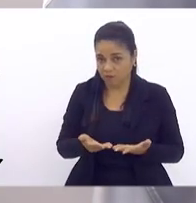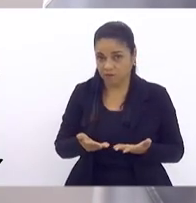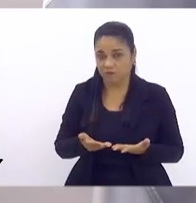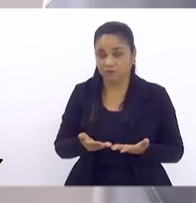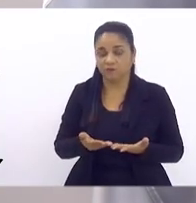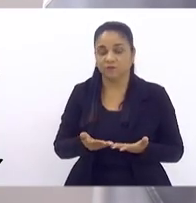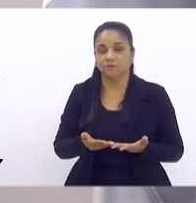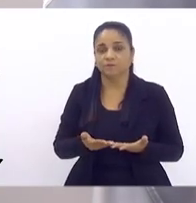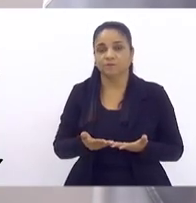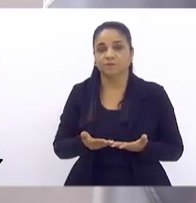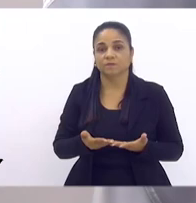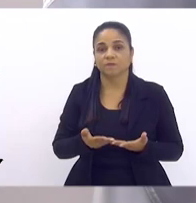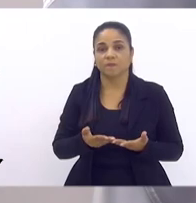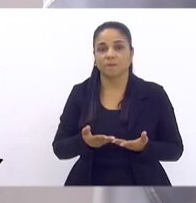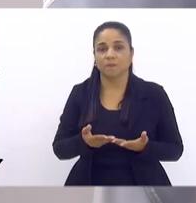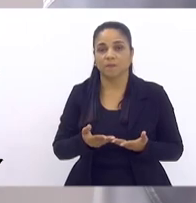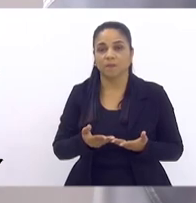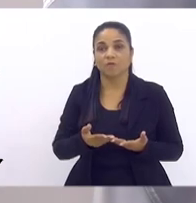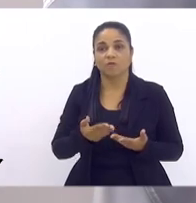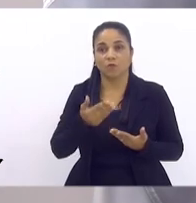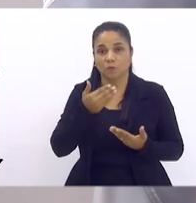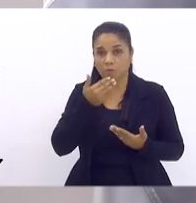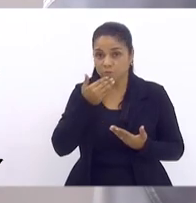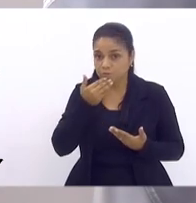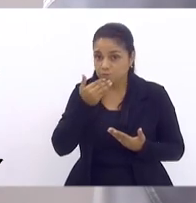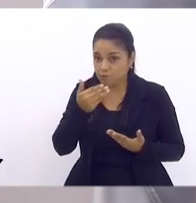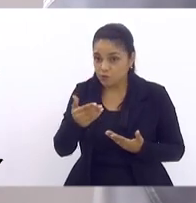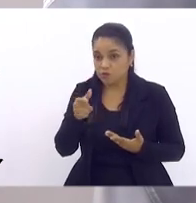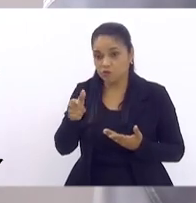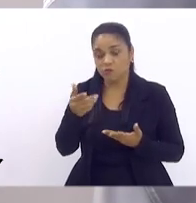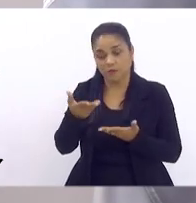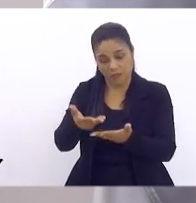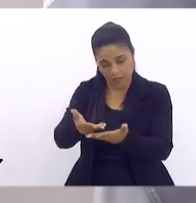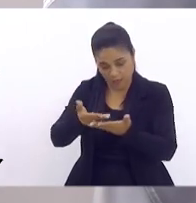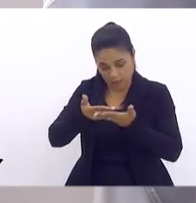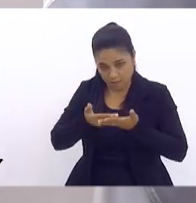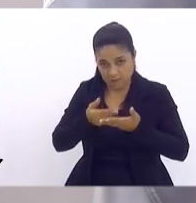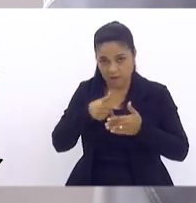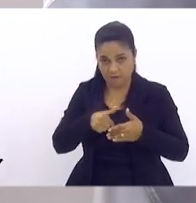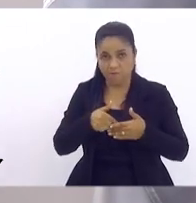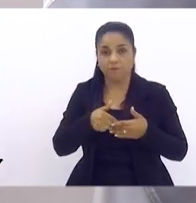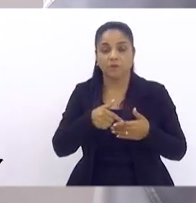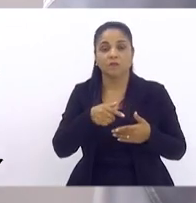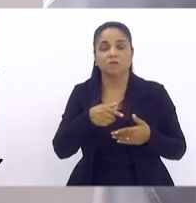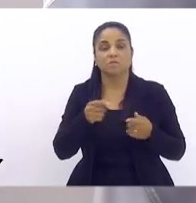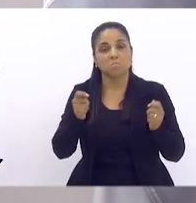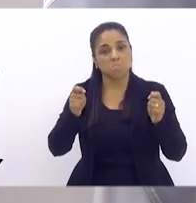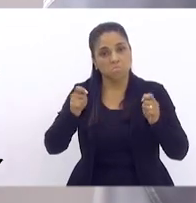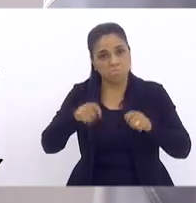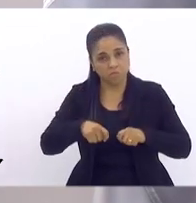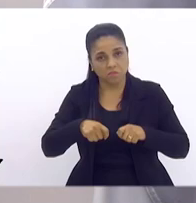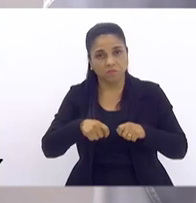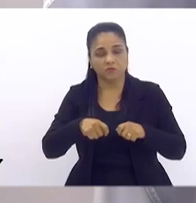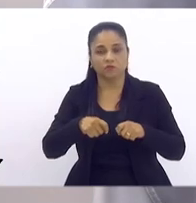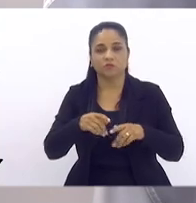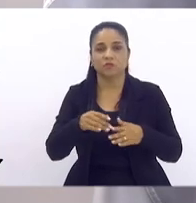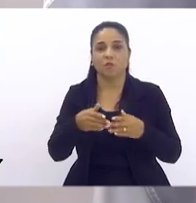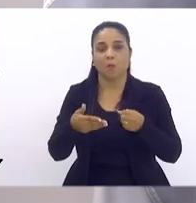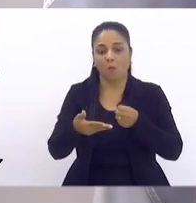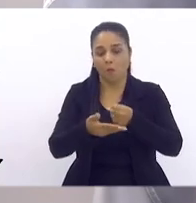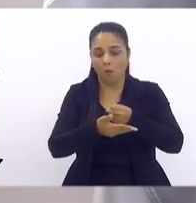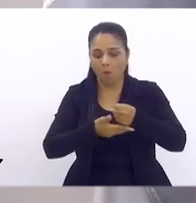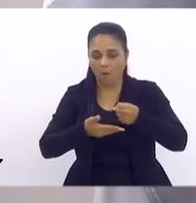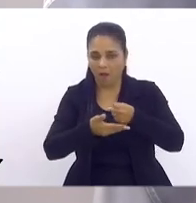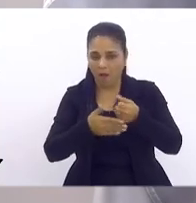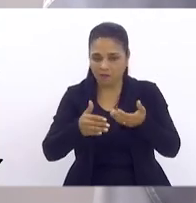é se eu já vou deixar o pedido para que a saga nos encaminha é se é possível por exemplo tomando como base